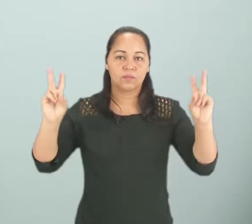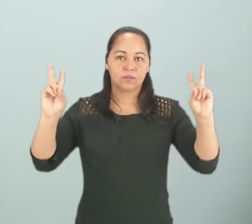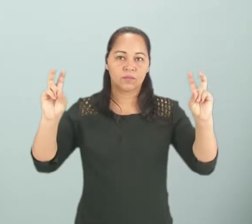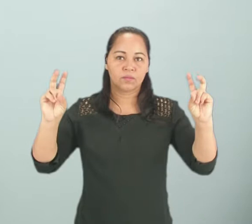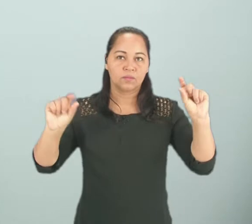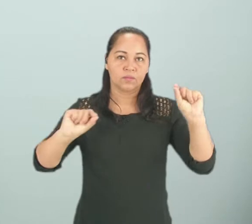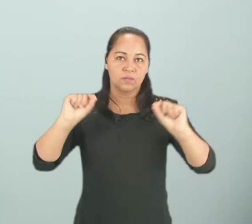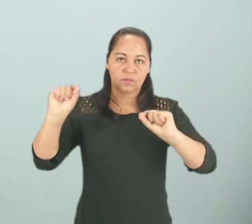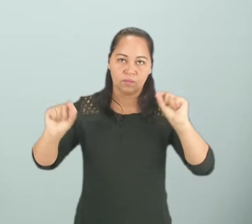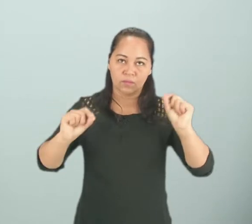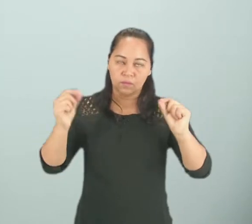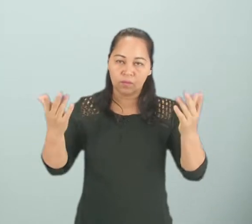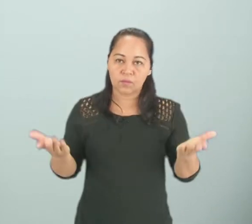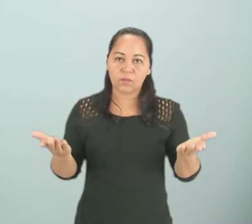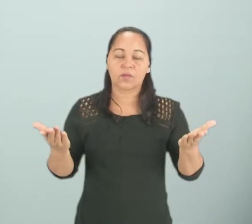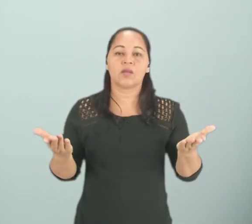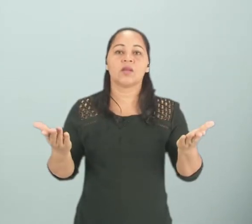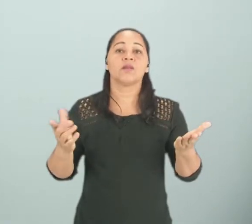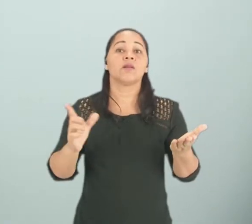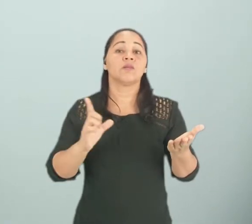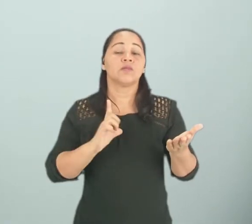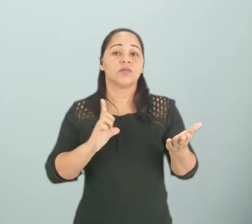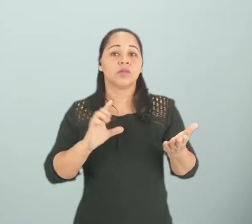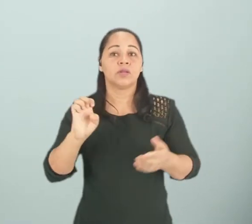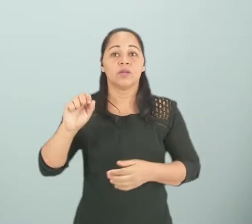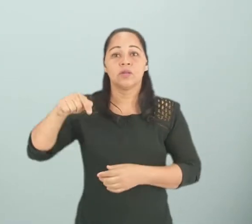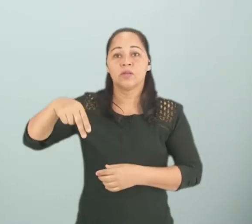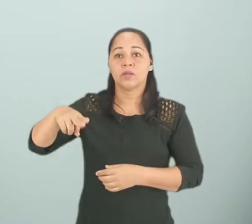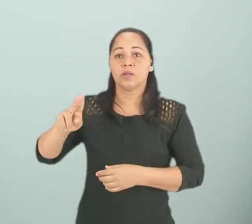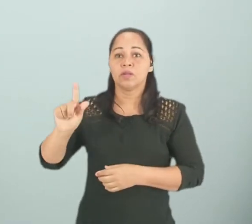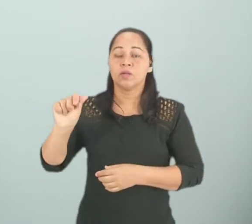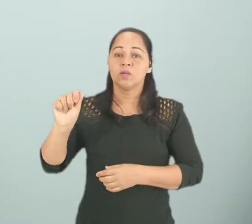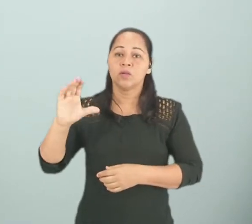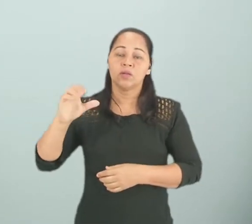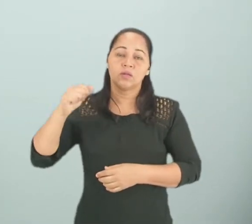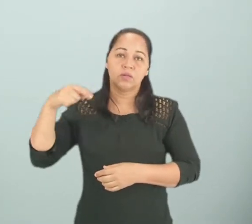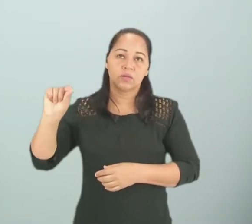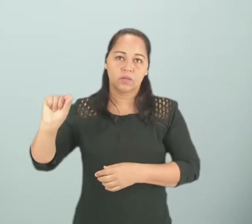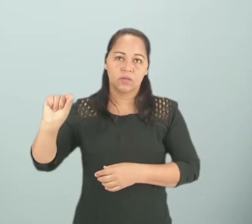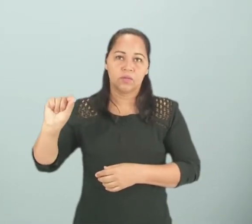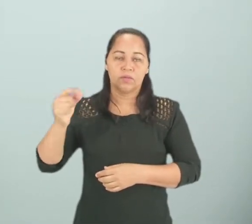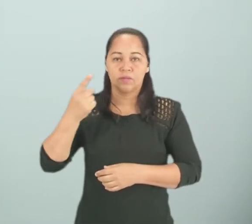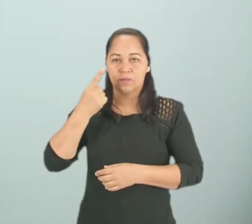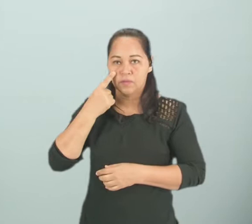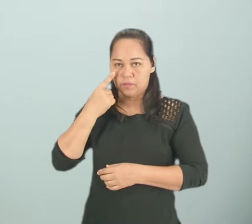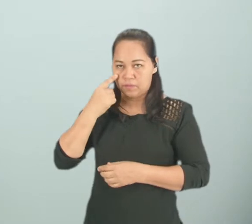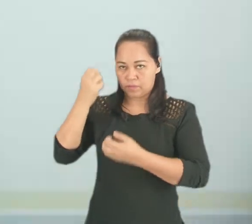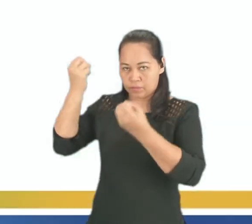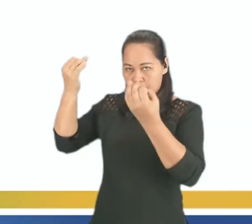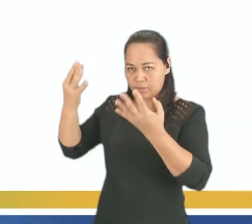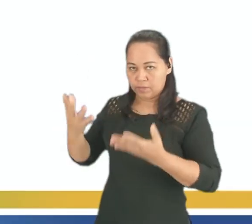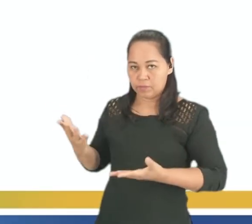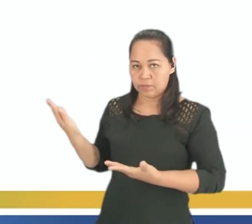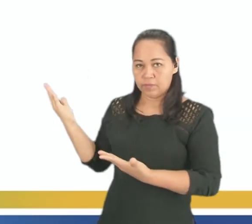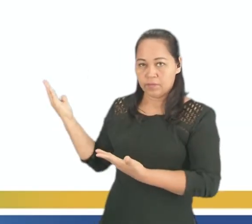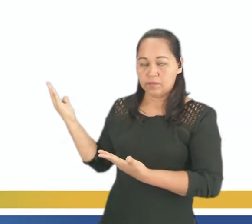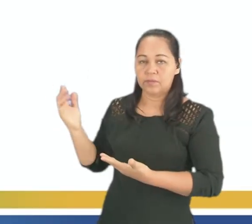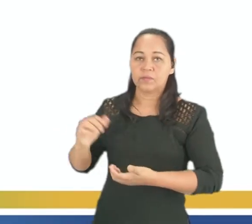de equações do primeiro grau, sobre os métodos de resolução. Acompanhe comigo no slide.